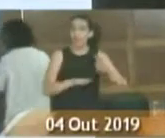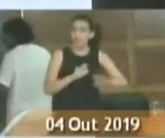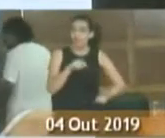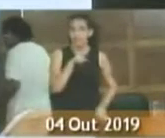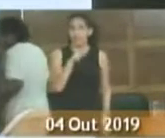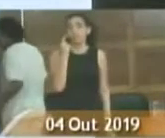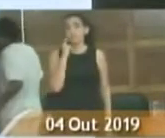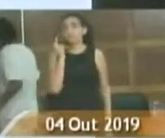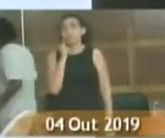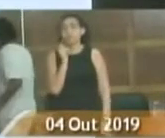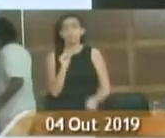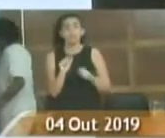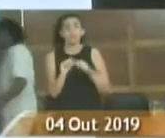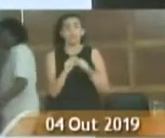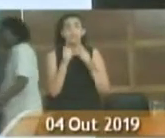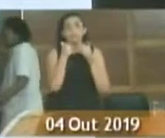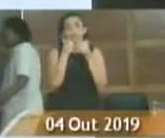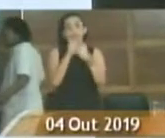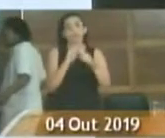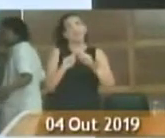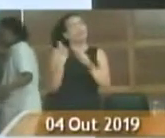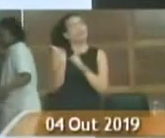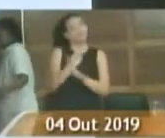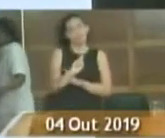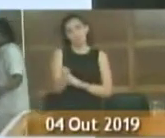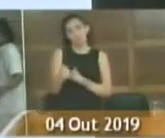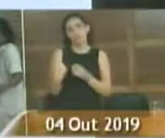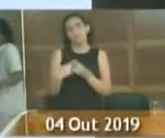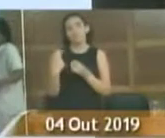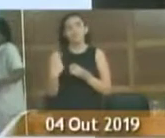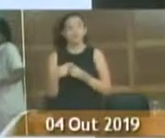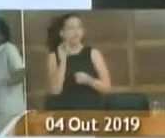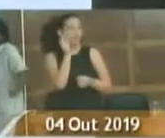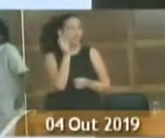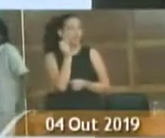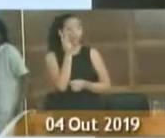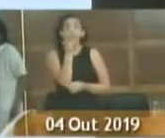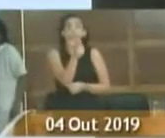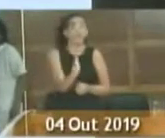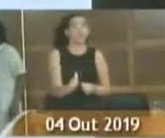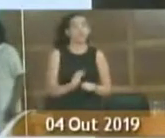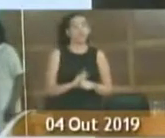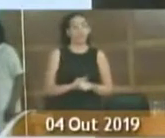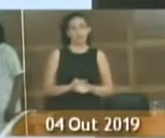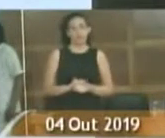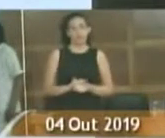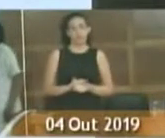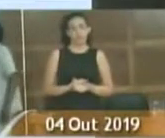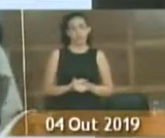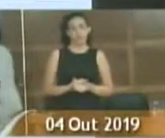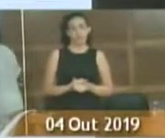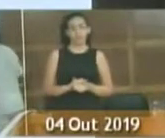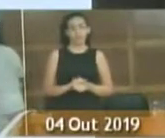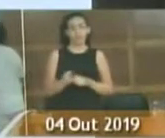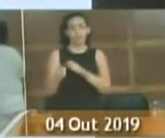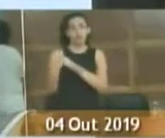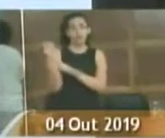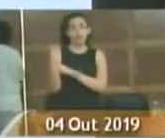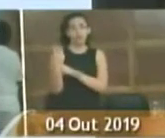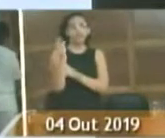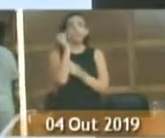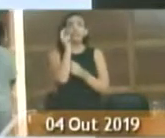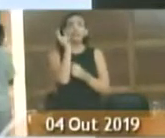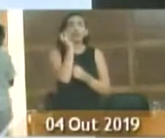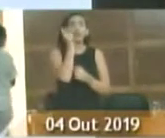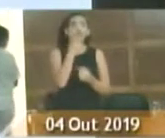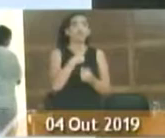aquele animal e você não está. Por quê? Porque aquele animal não tem aquela doença. Esses três gatinhos aqui, que a tia